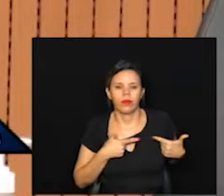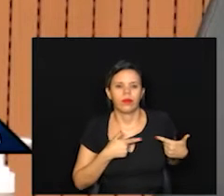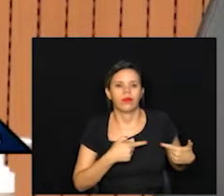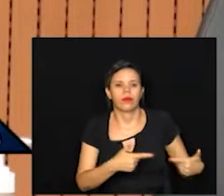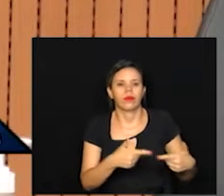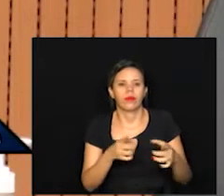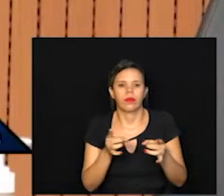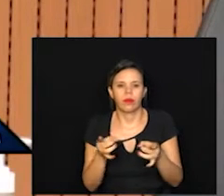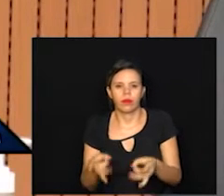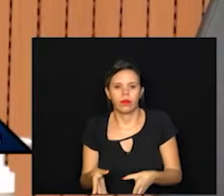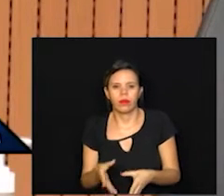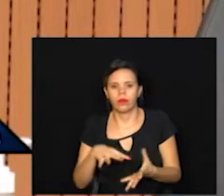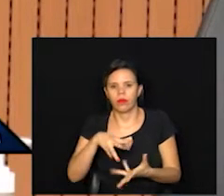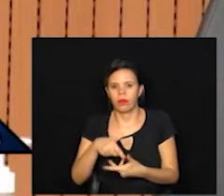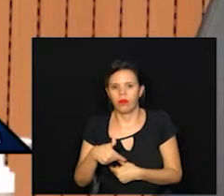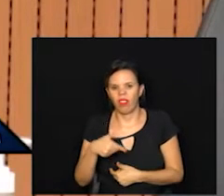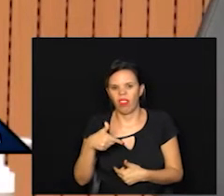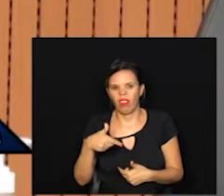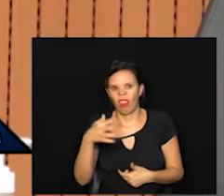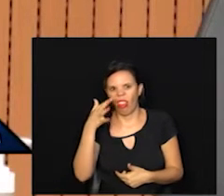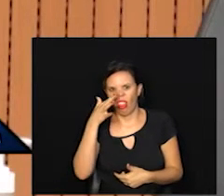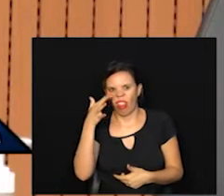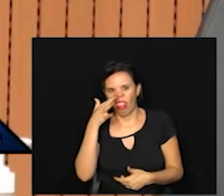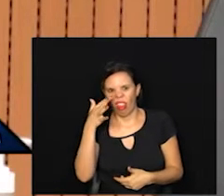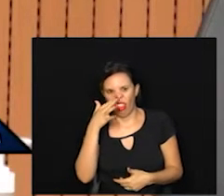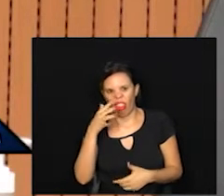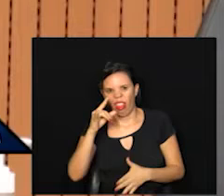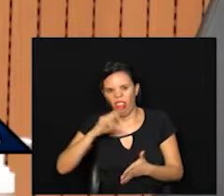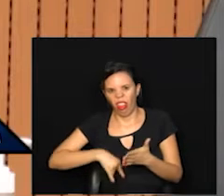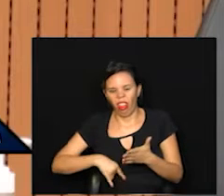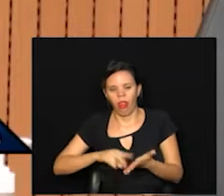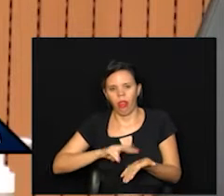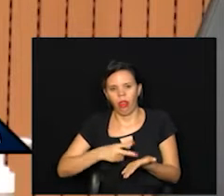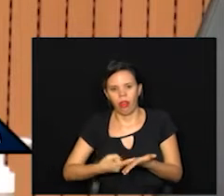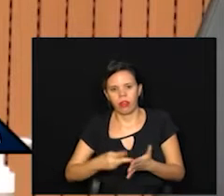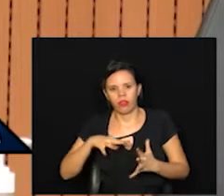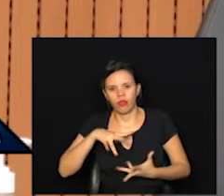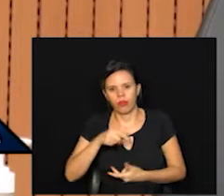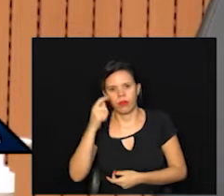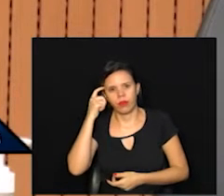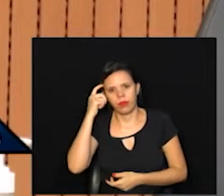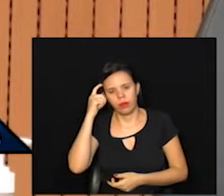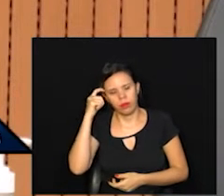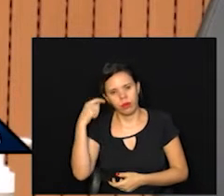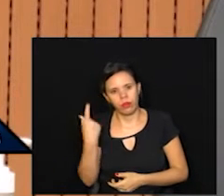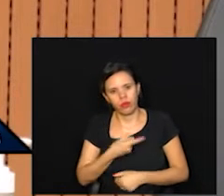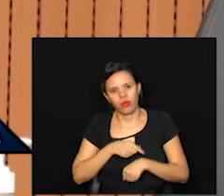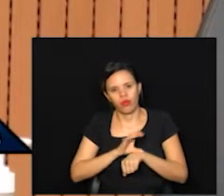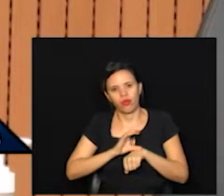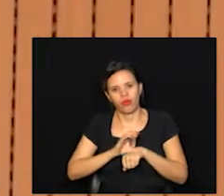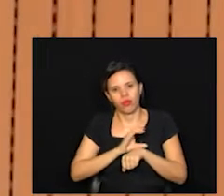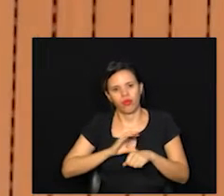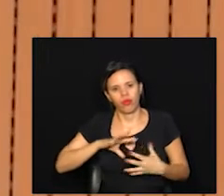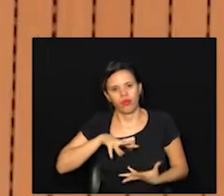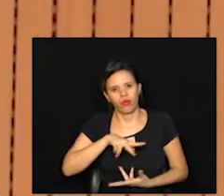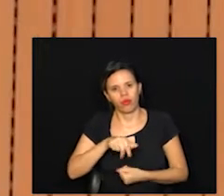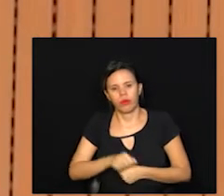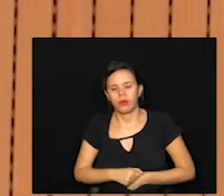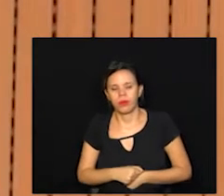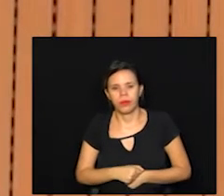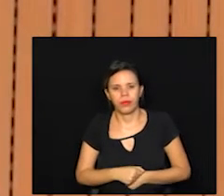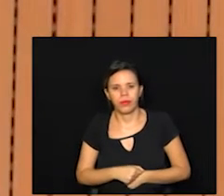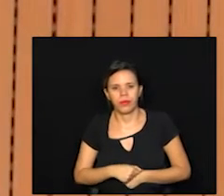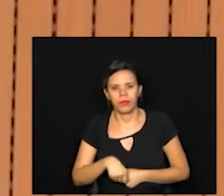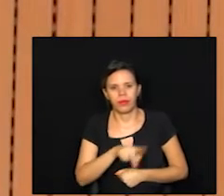que deixou o mundo horrorizado. É o documento mais traduzido do mundo. É como se fosse a nossa Constituição Universal. Além